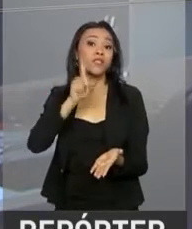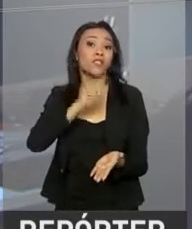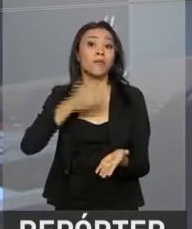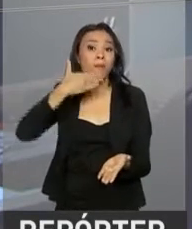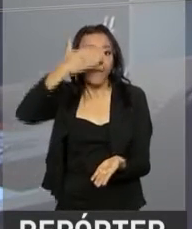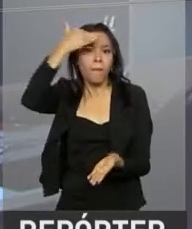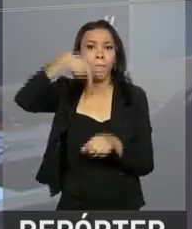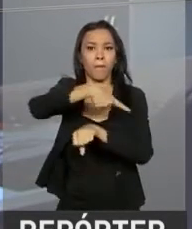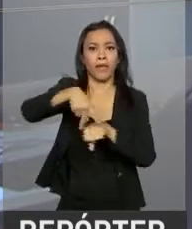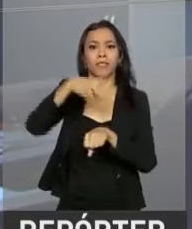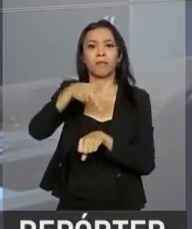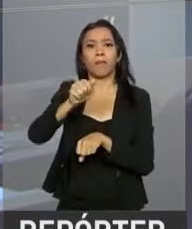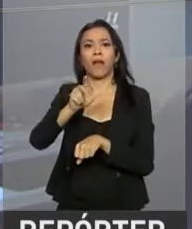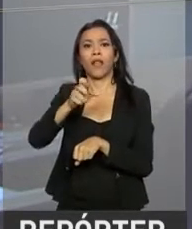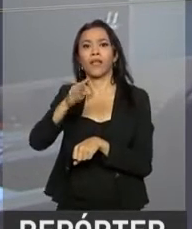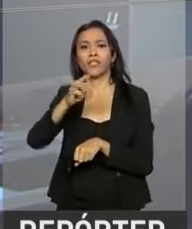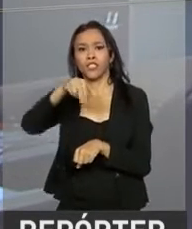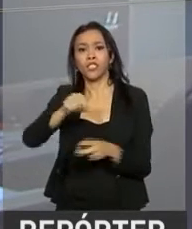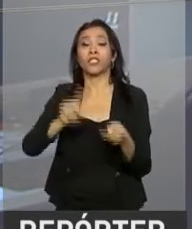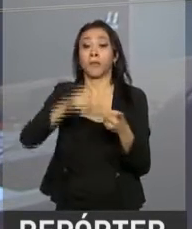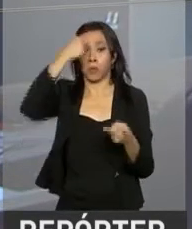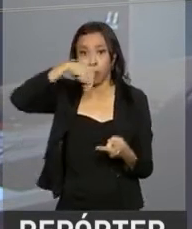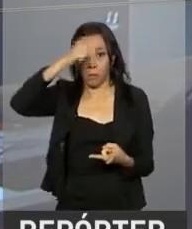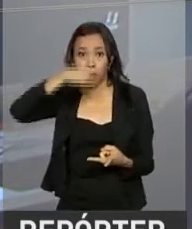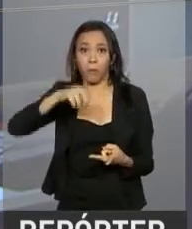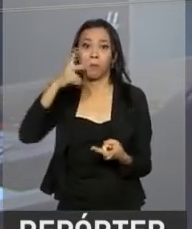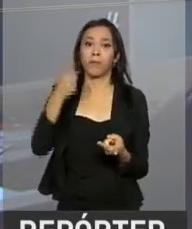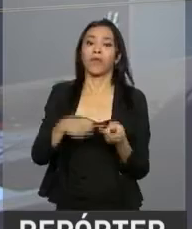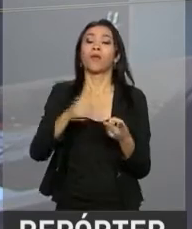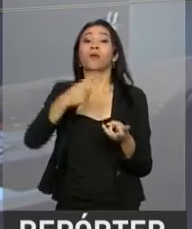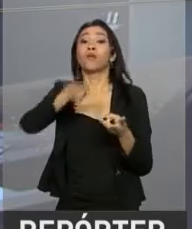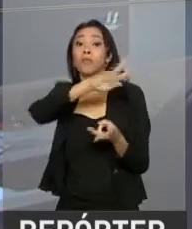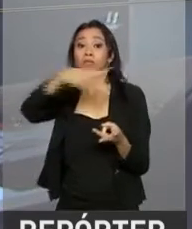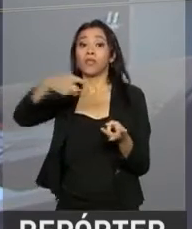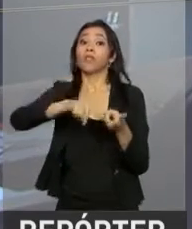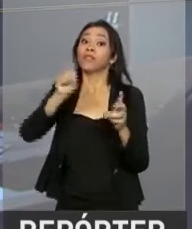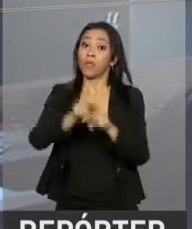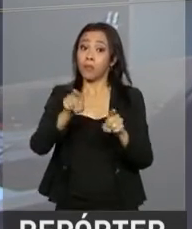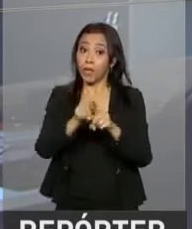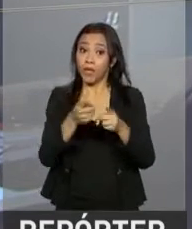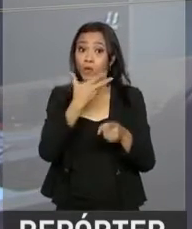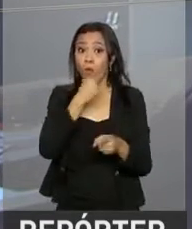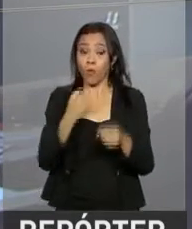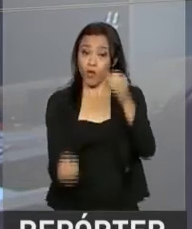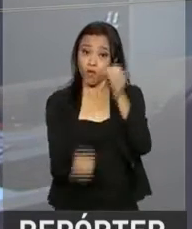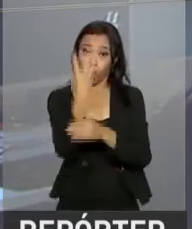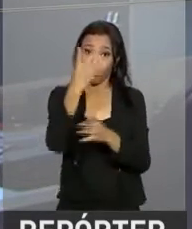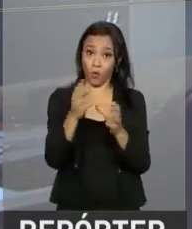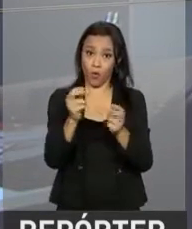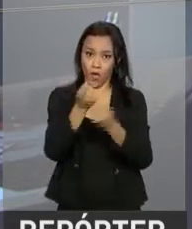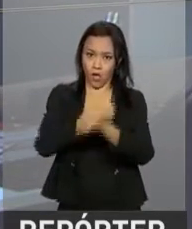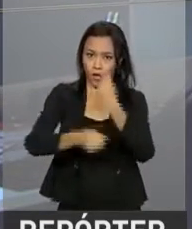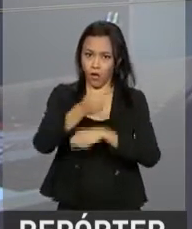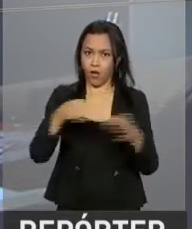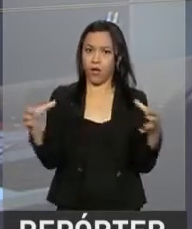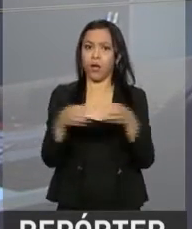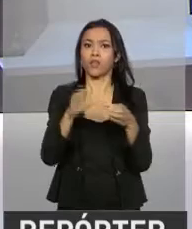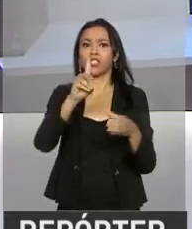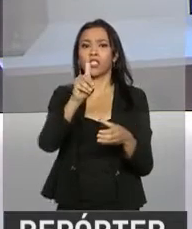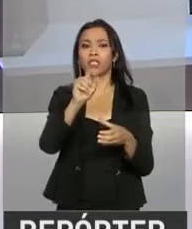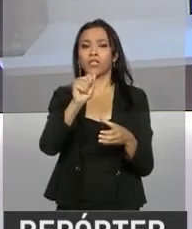Abbas, com o presidente do Peru, Pedro Pablo Kuczynski, e com o fundador do Fórum Econômico Mundial de Davos, Klaus